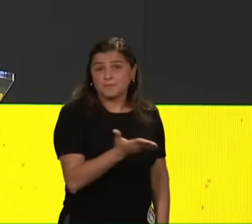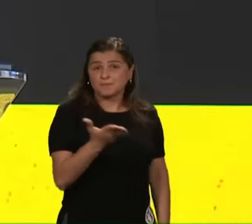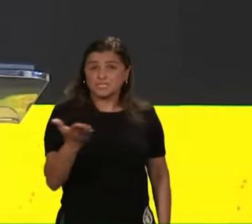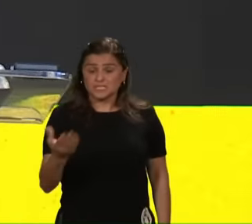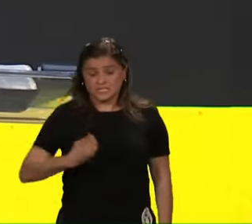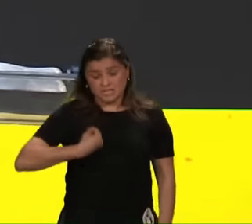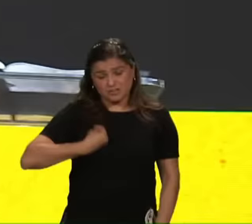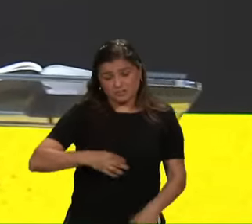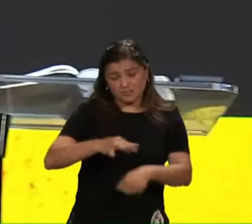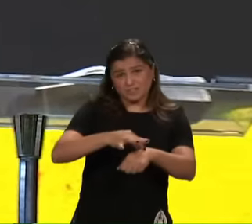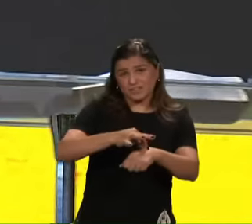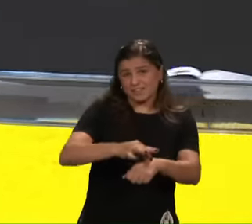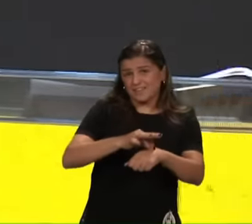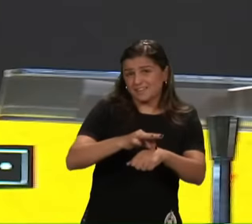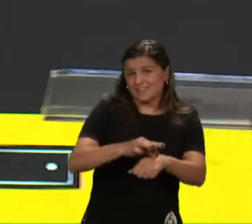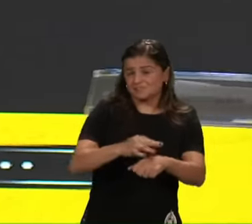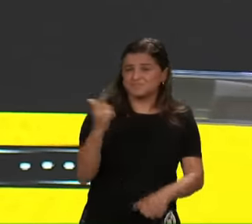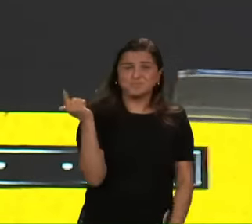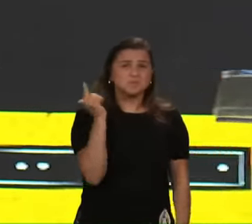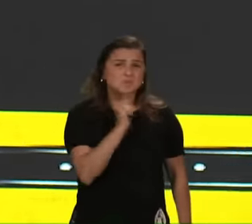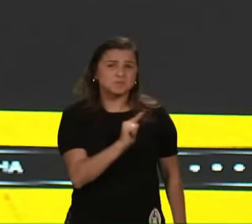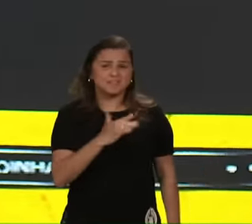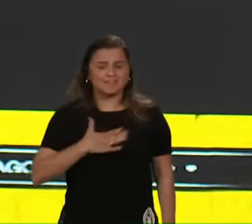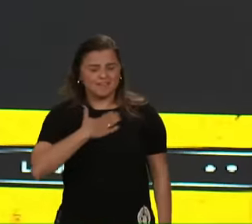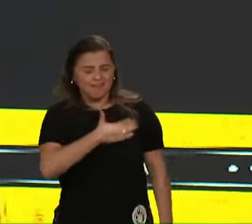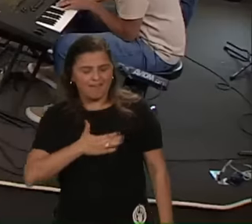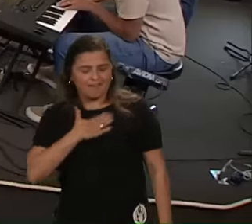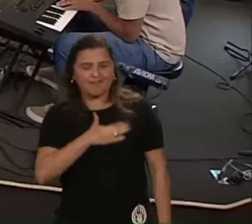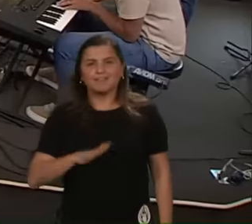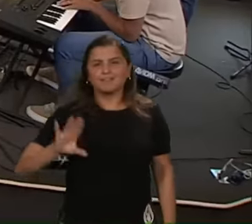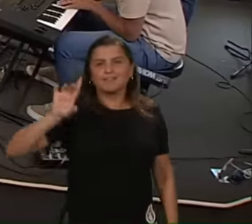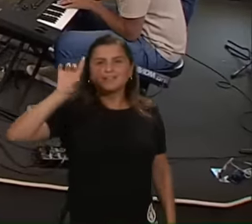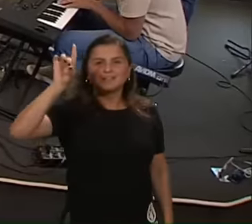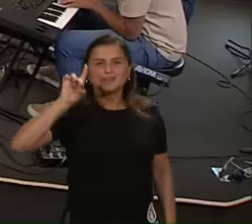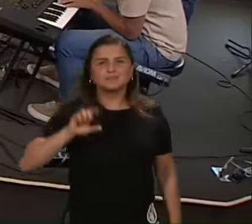carne não podem agradar a Deus.